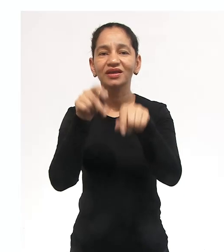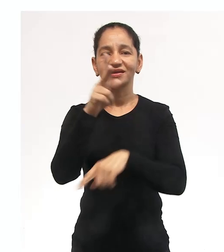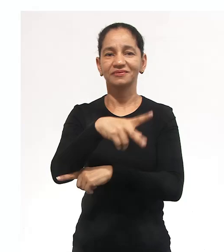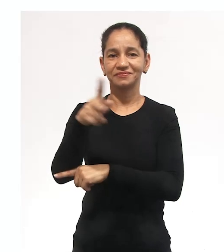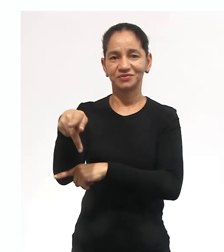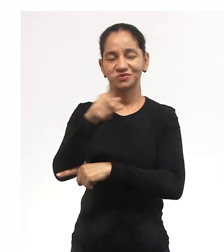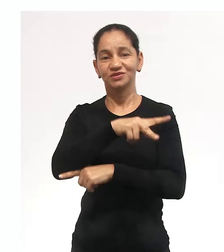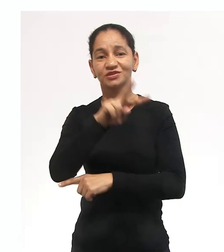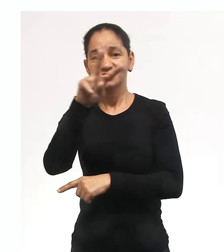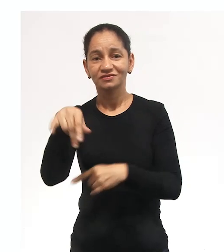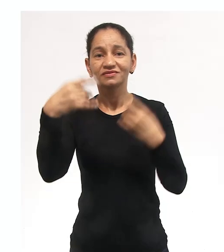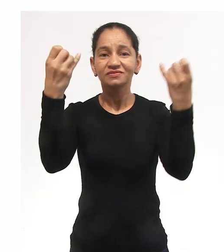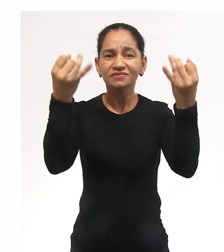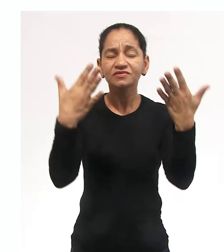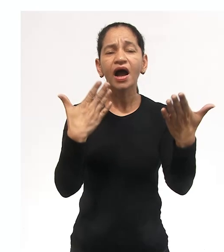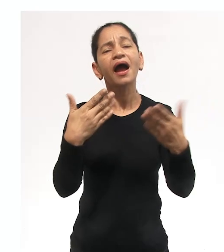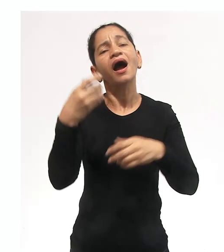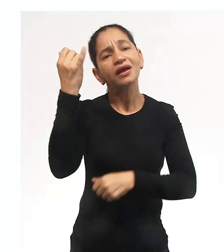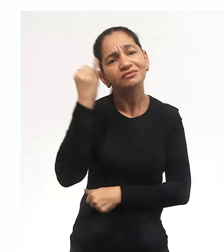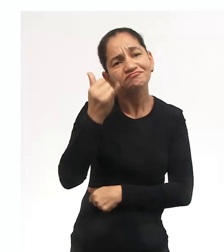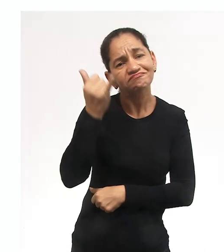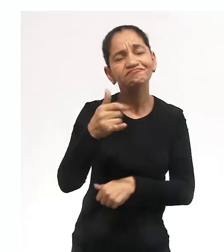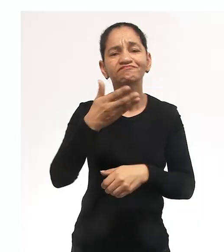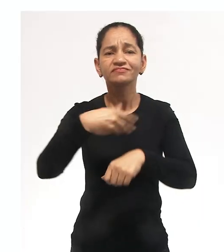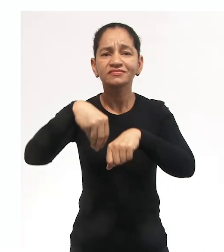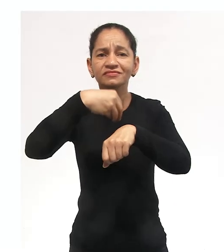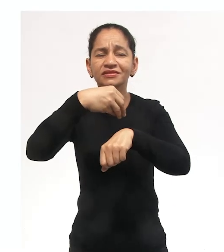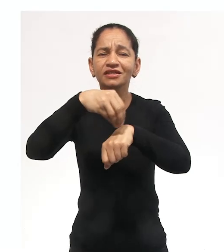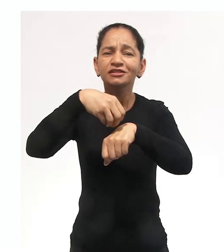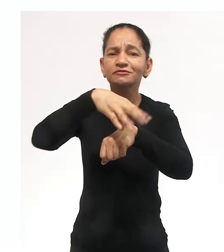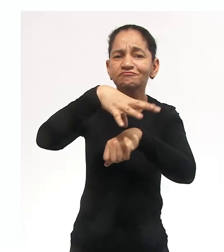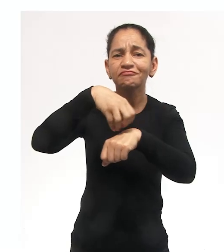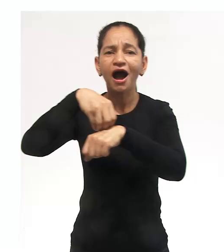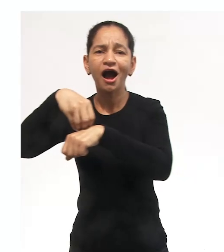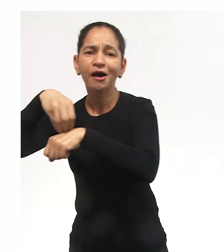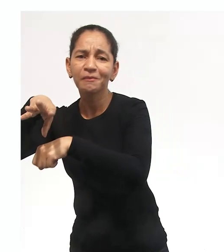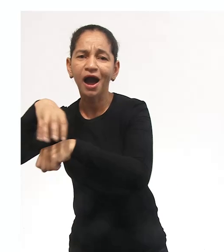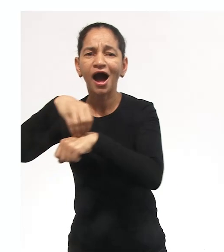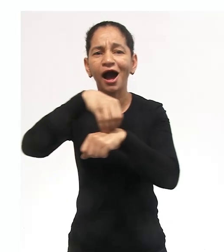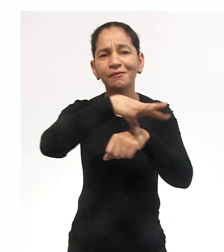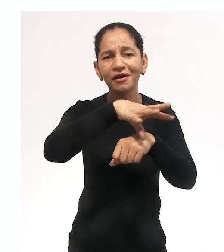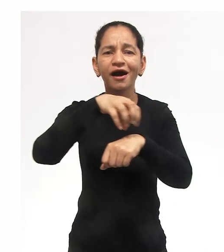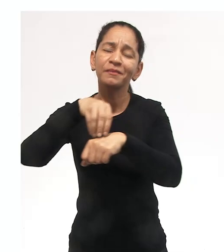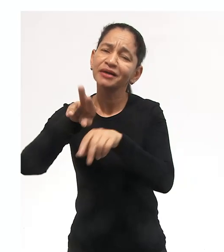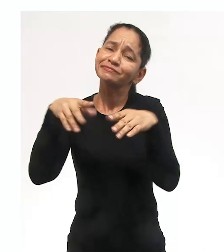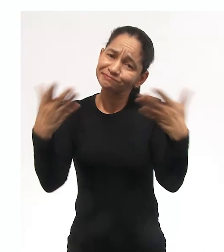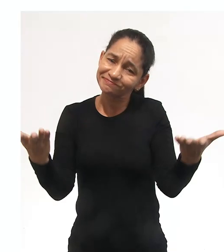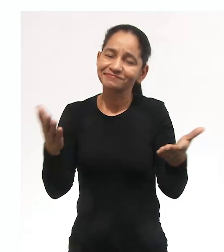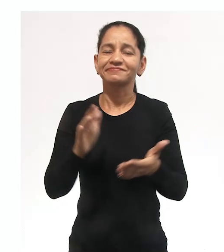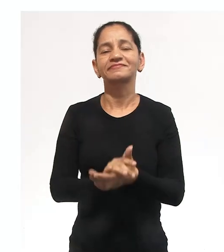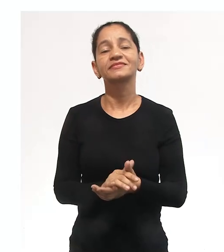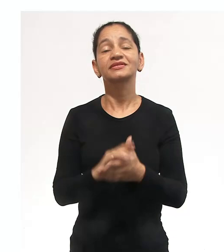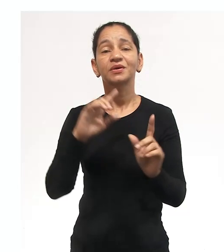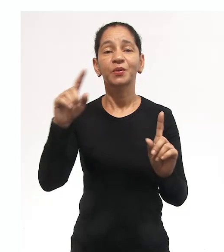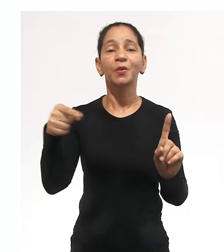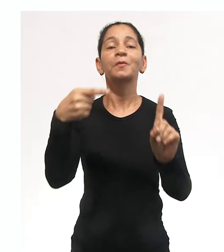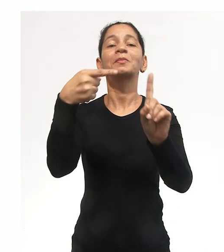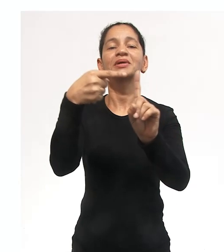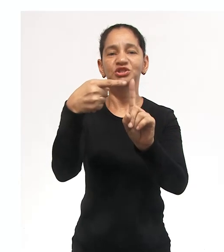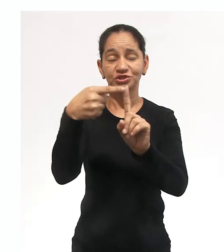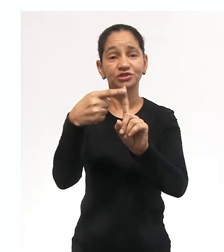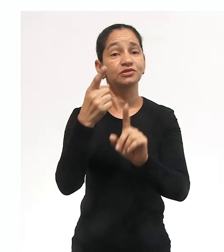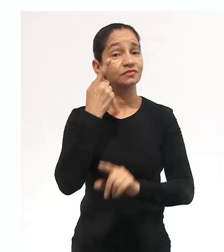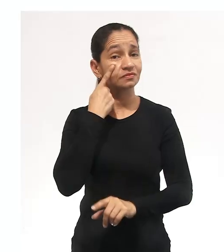as professoras irão compartilhar as experiências dela conosco. Os